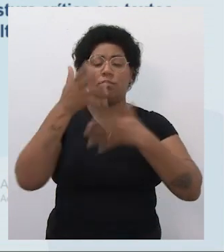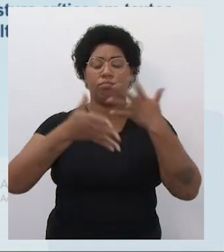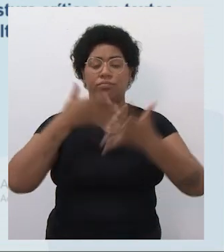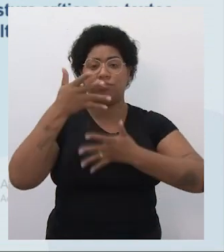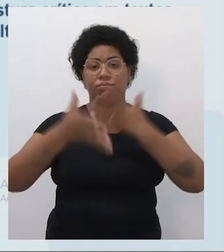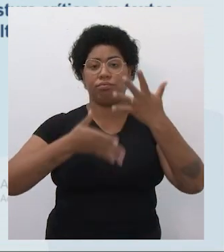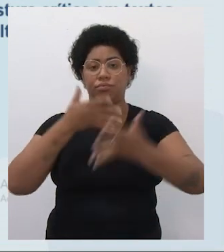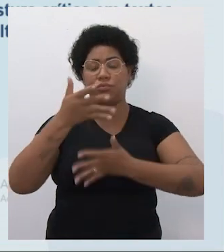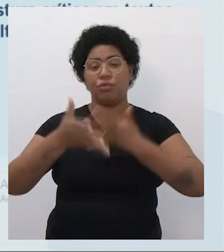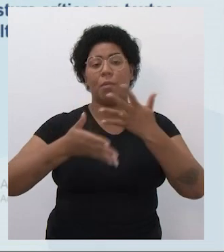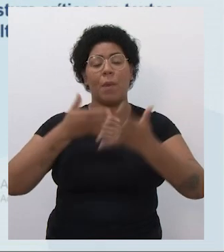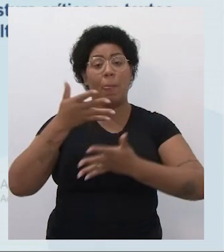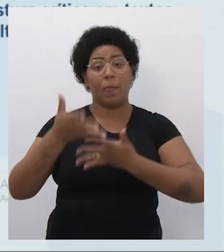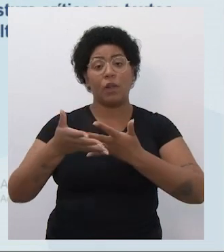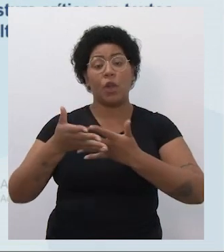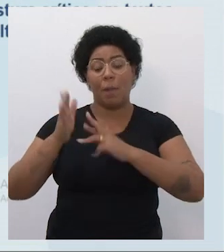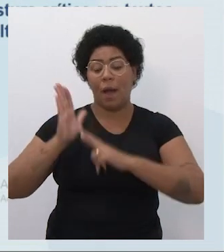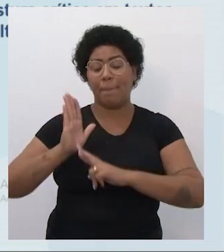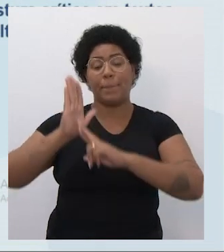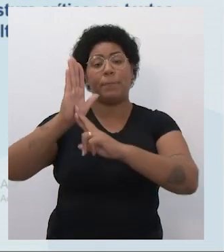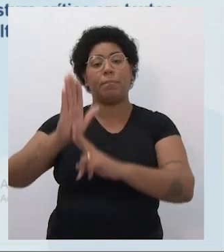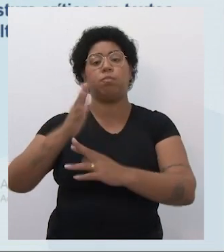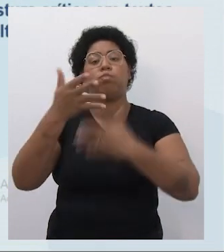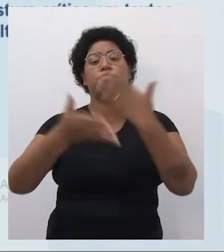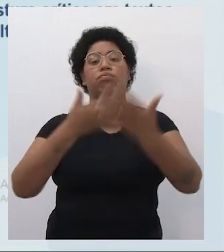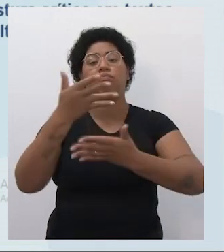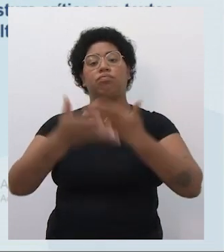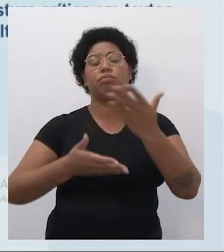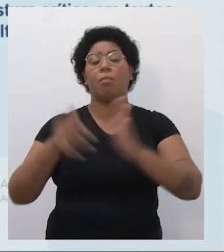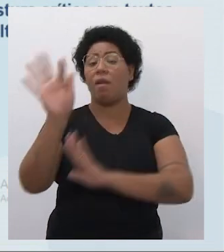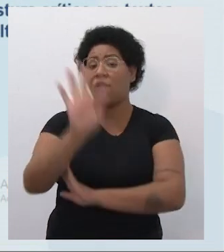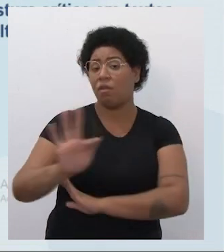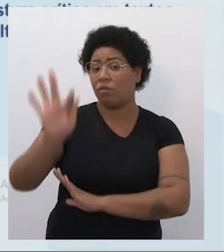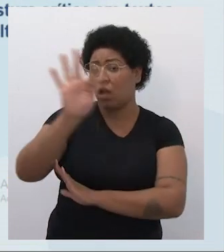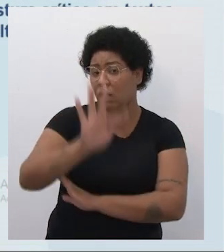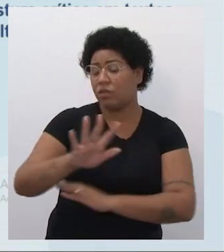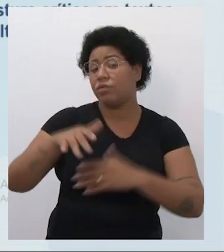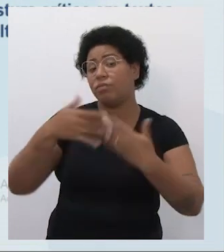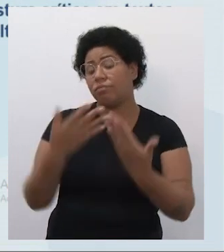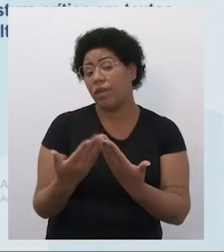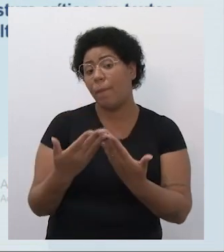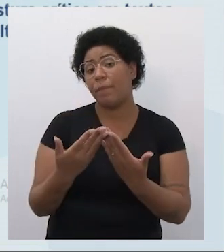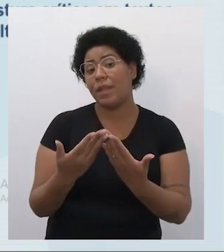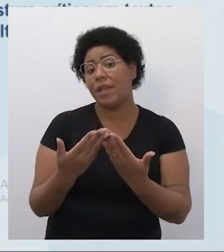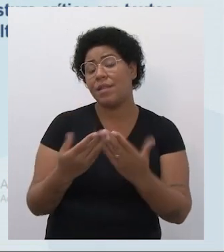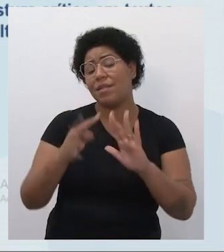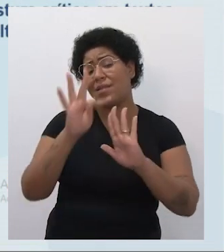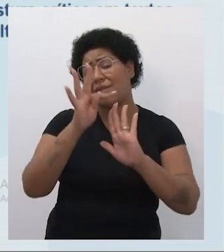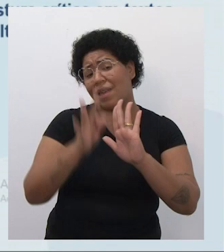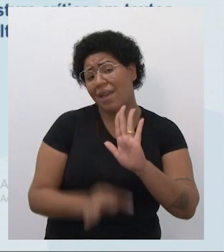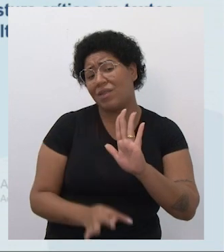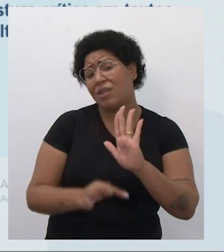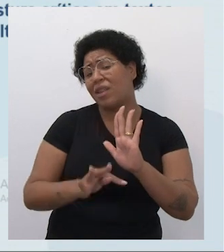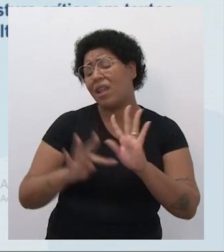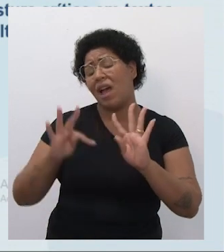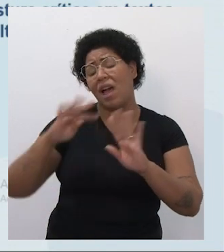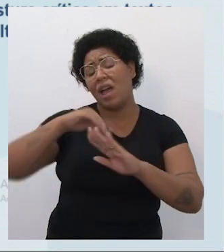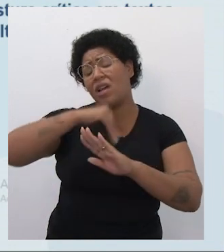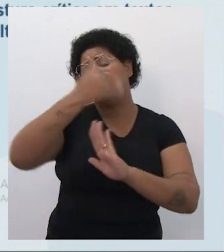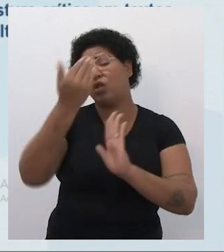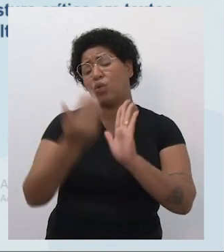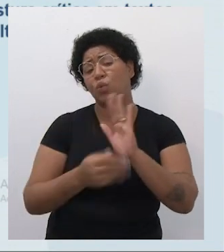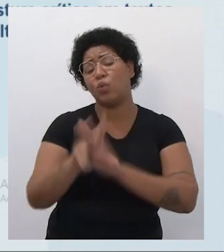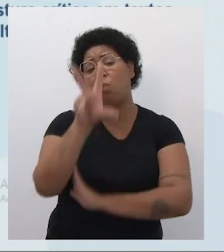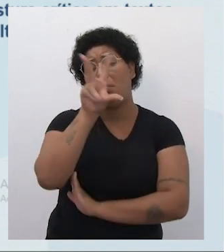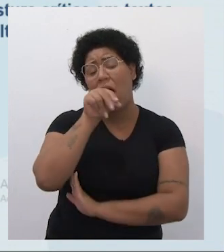apresentação acadêmica, né? Então, essa intertextualidade está sempre presente nas práticas de linguagem, assim como